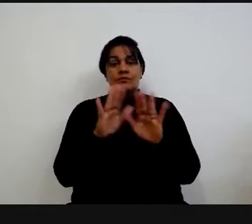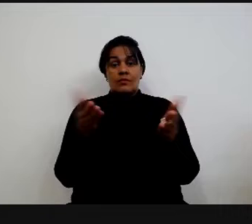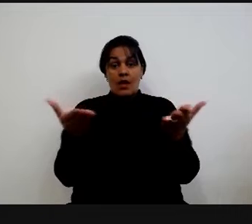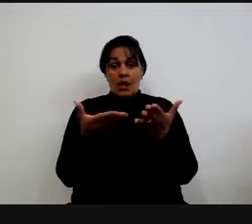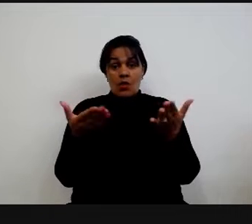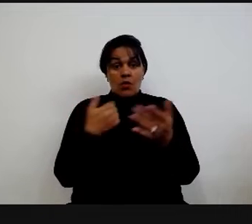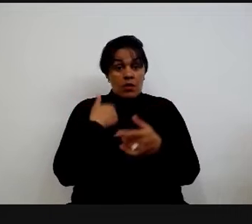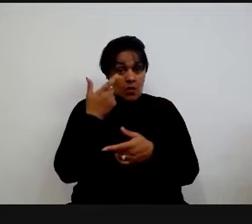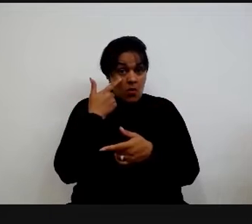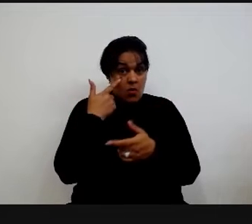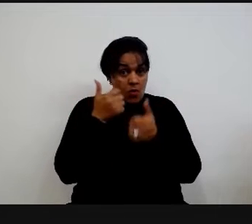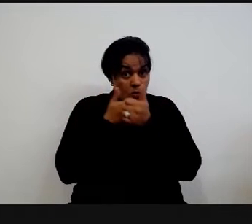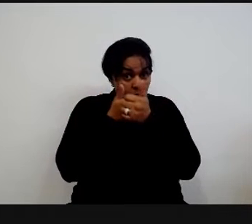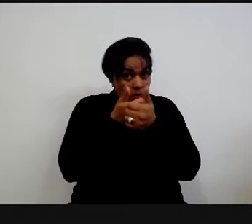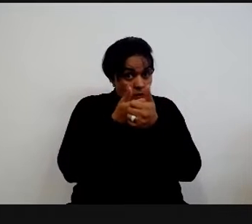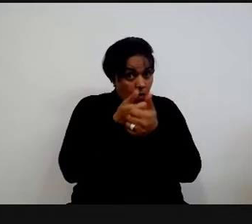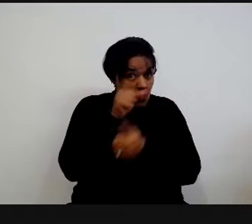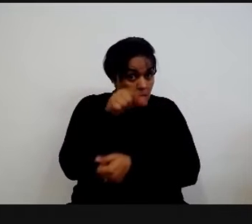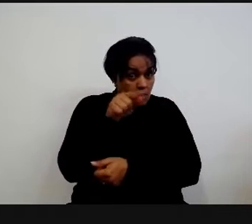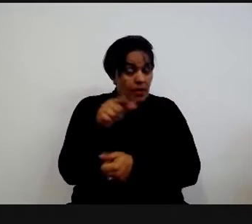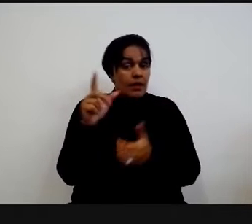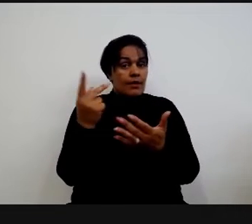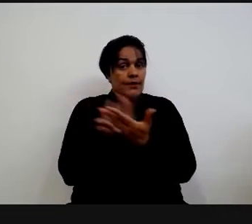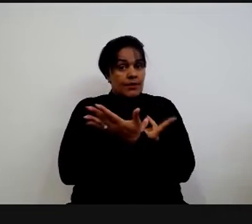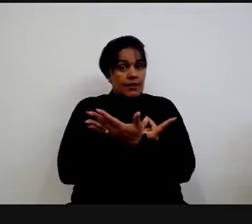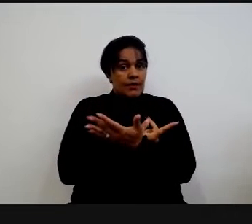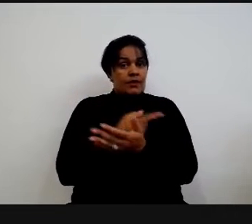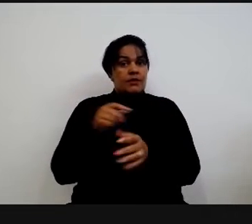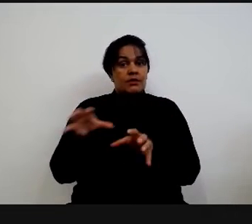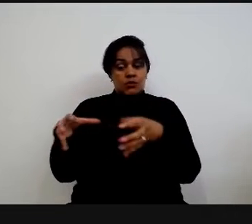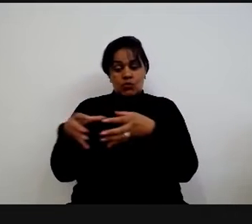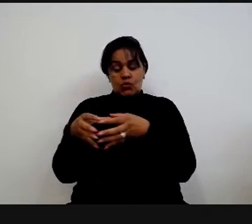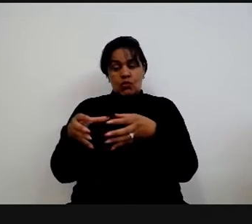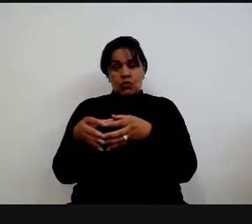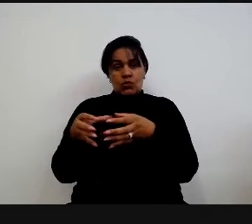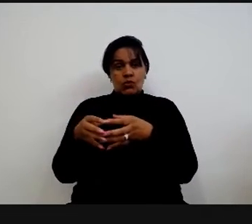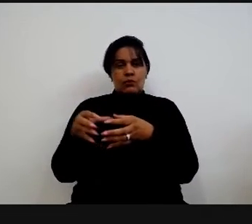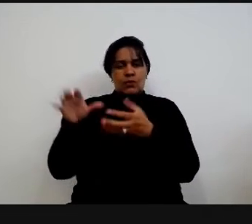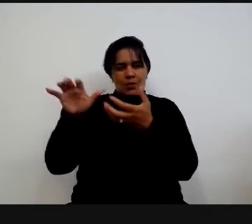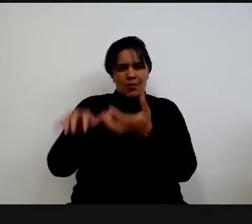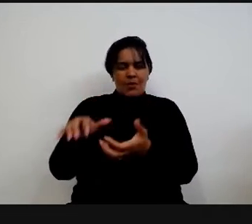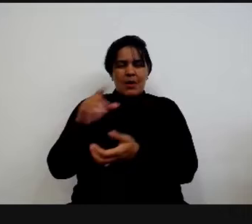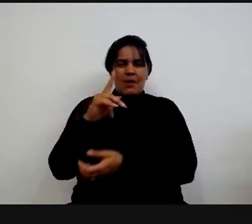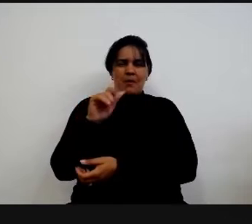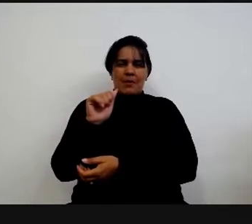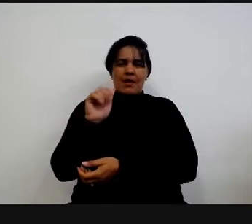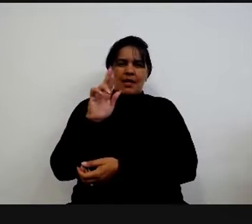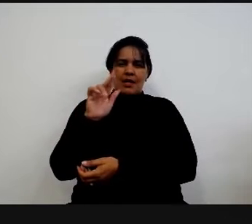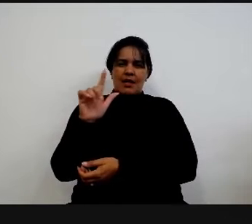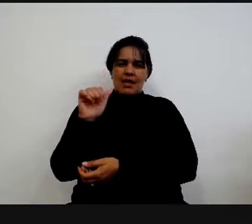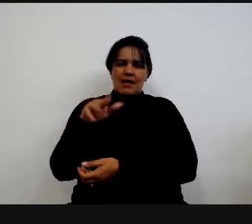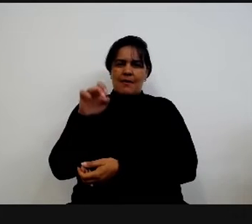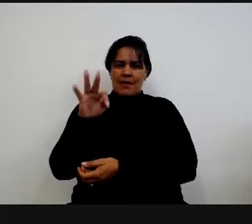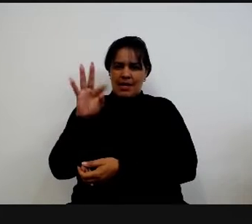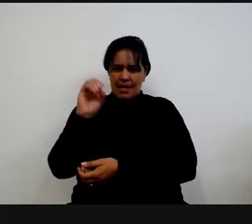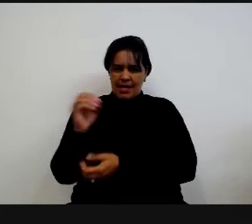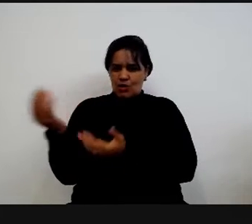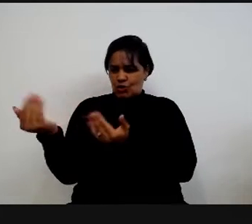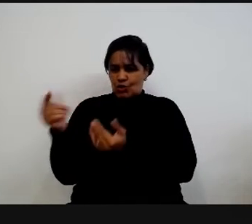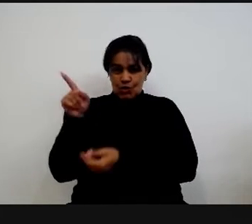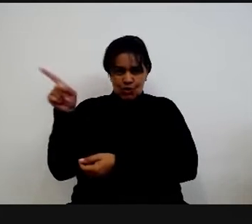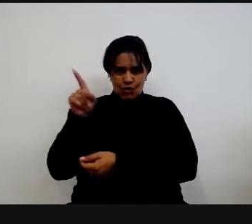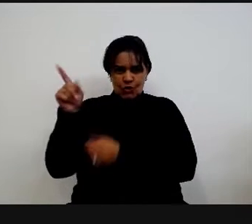agora, eu estou acompanhando a realização do Parlamento Jovem lá em Minas Gerais, está sendo realizado hoje lá na Assembleia de Minas,